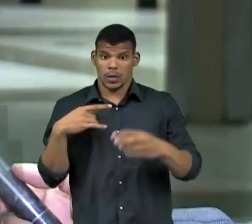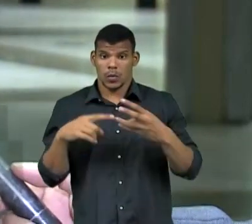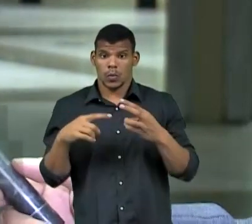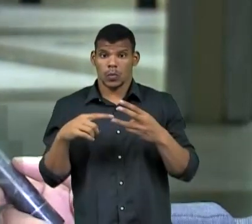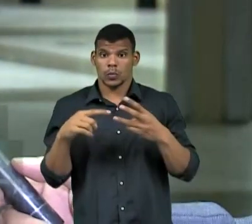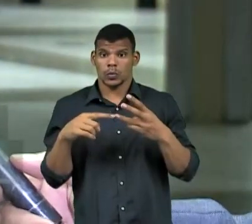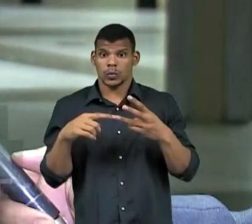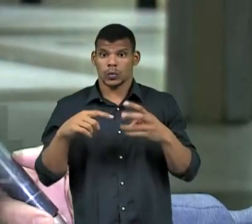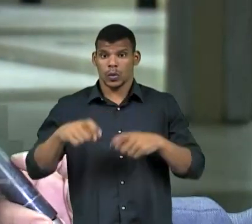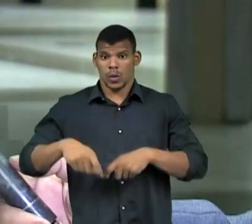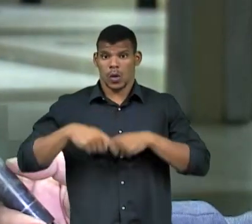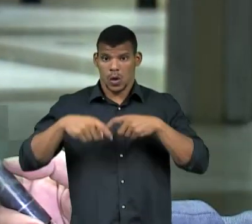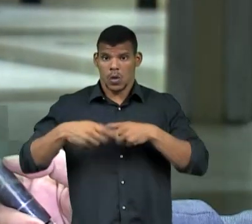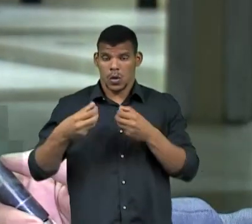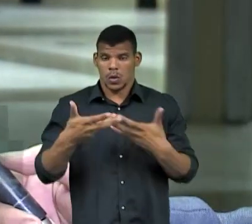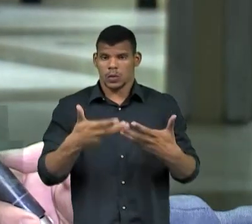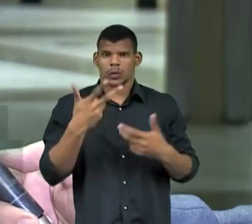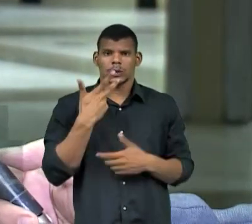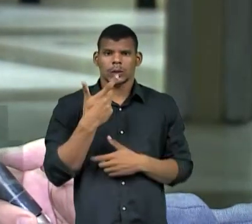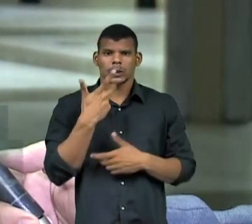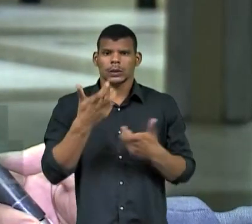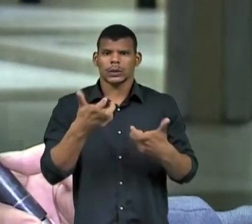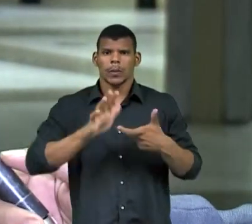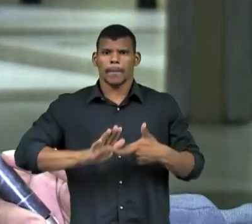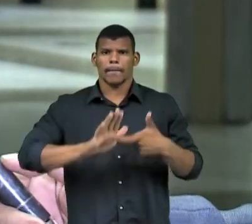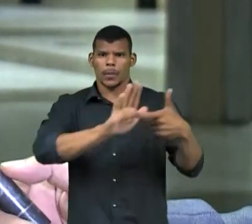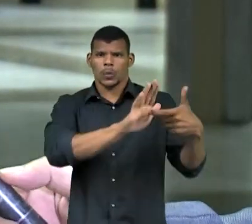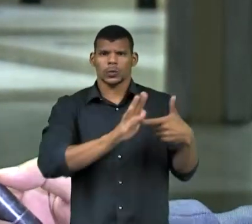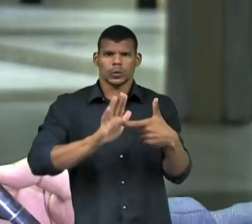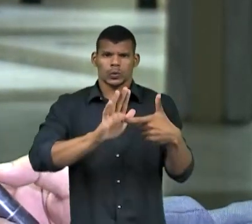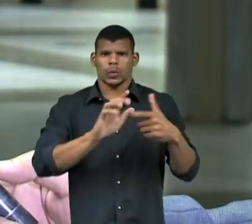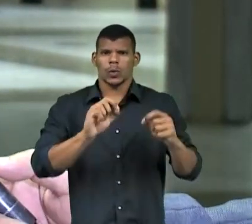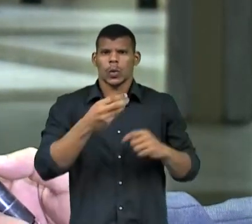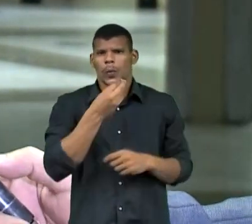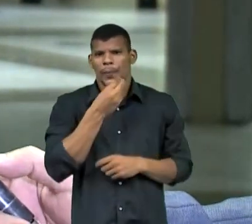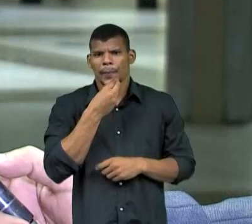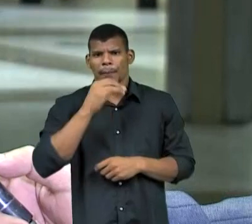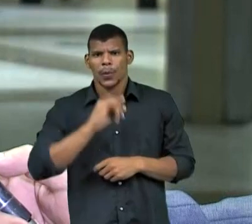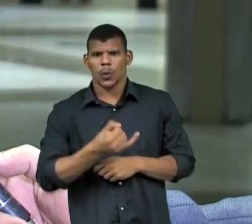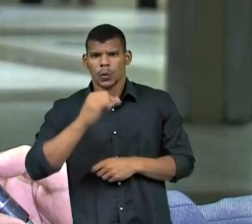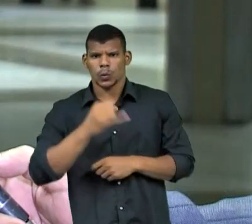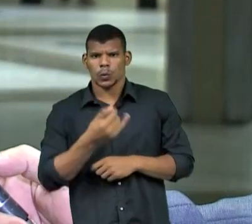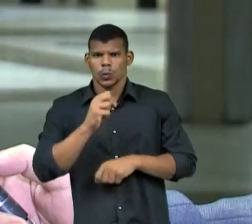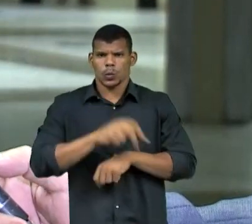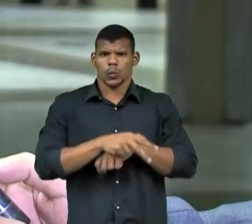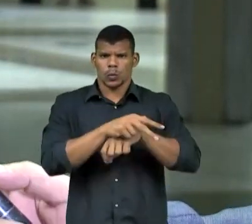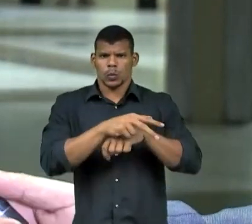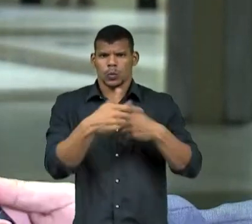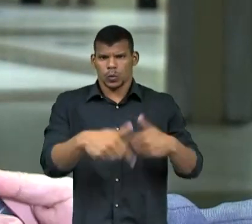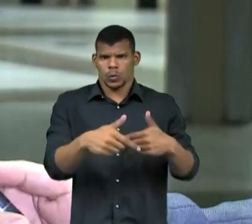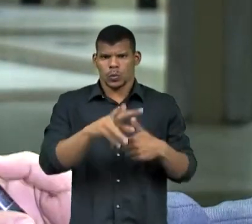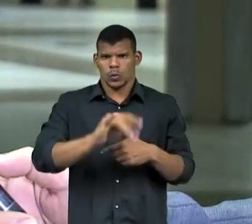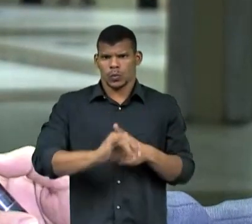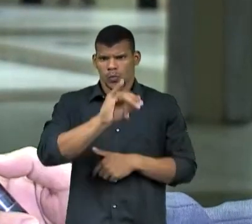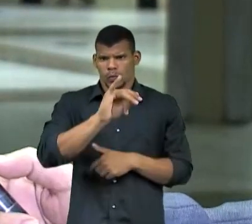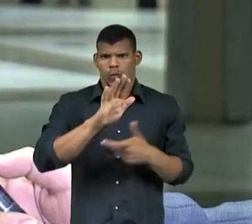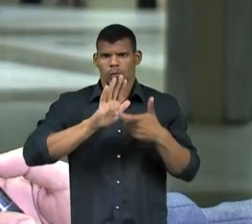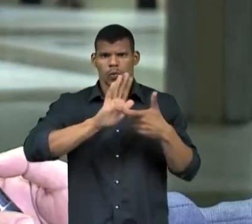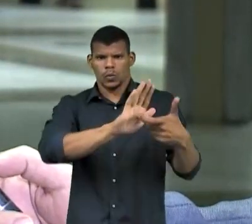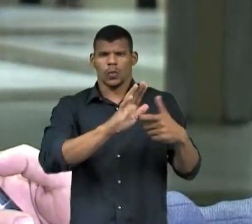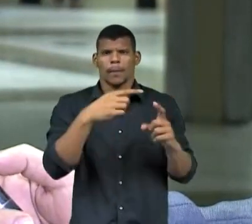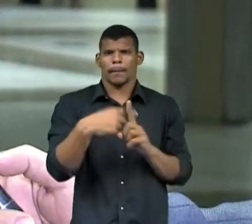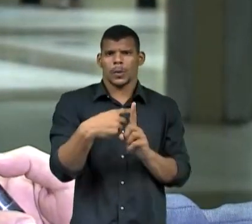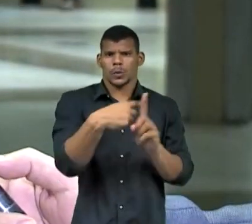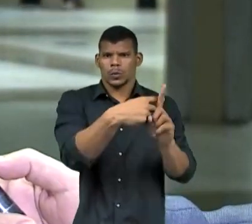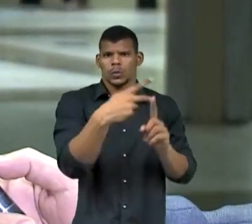para o Ceará. Então, a gente quer mostrar quais são as oportunidades, quais são as empresas que vão ser geradas, o que, que isso vai impactar de forma positiva o nosso PIB